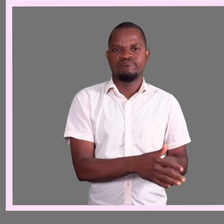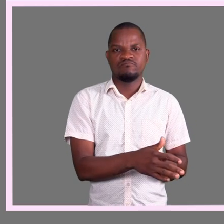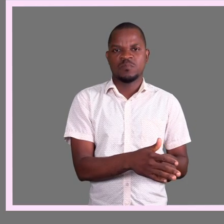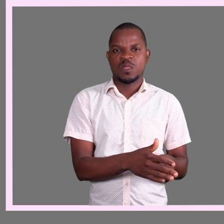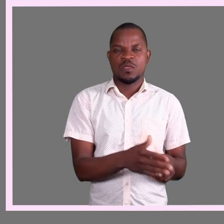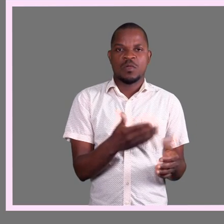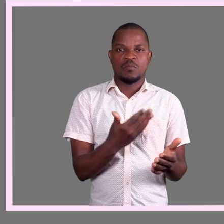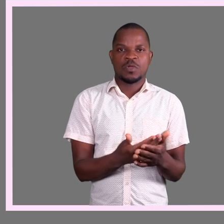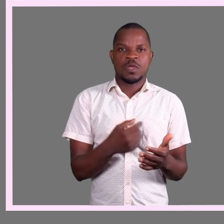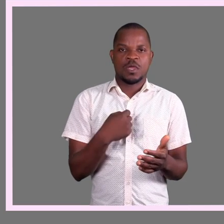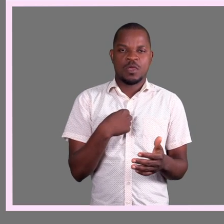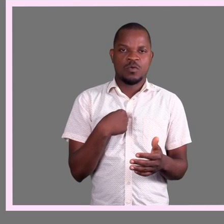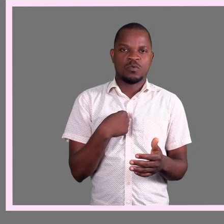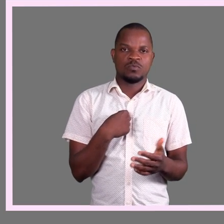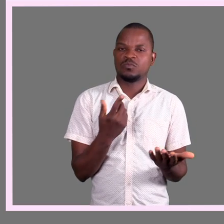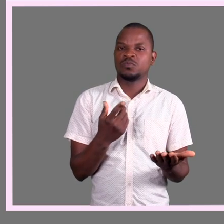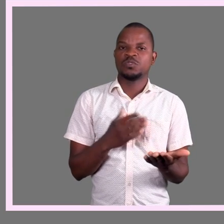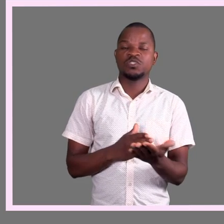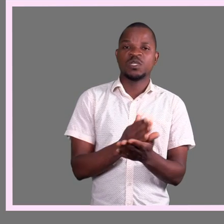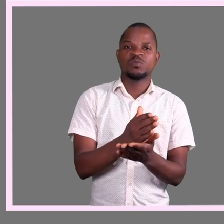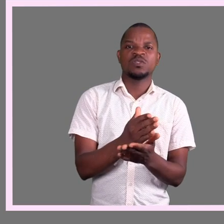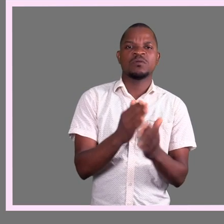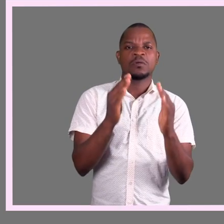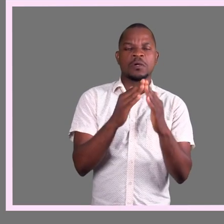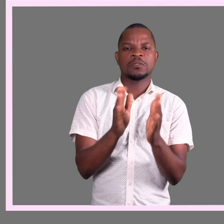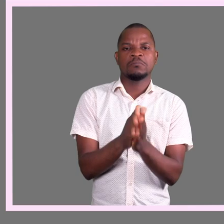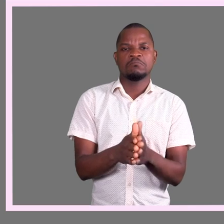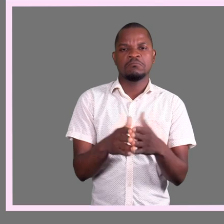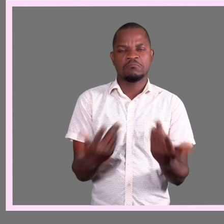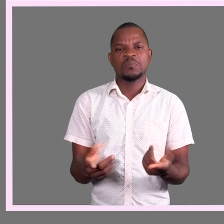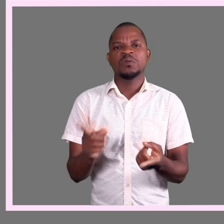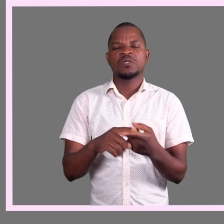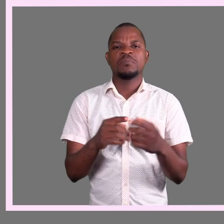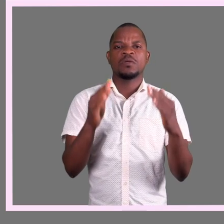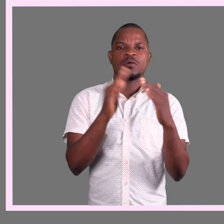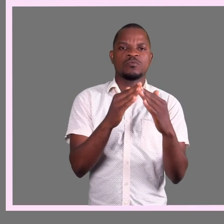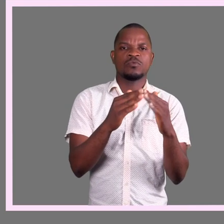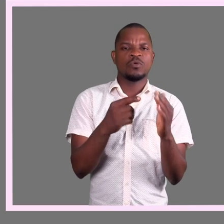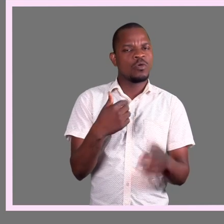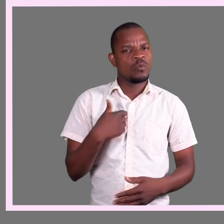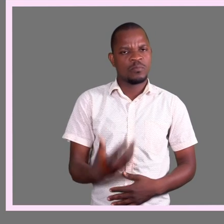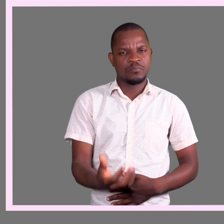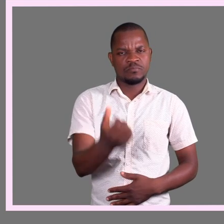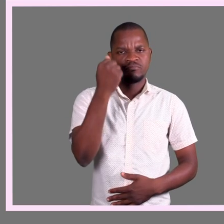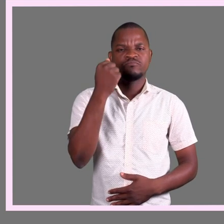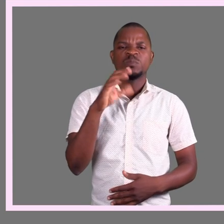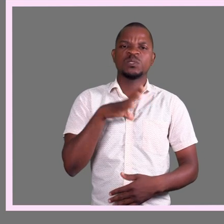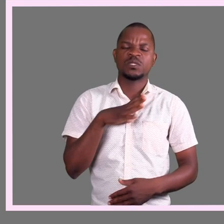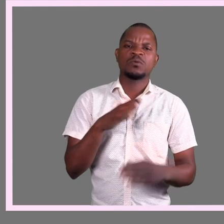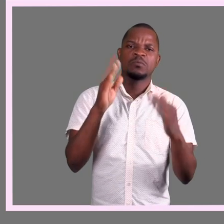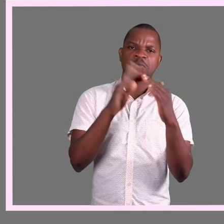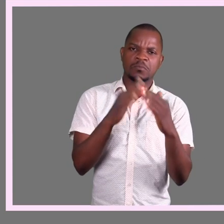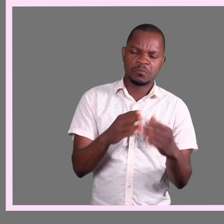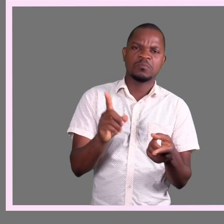Posso ter um televisor, ter uma casa, mas não ter condições de subsistência. Isso acontece em muitos casos.